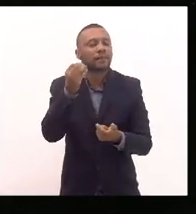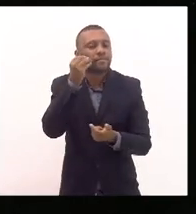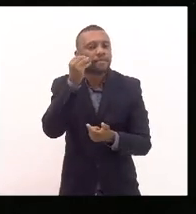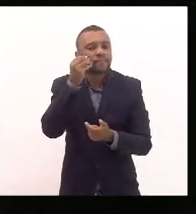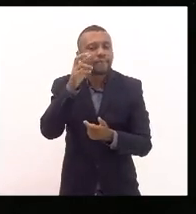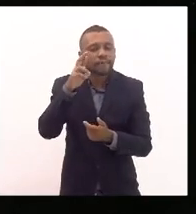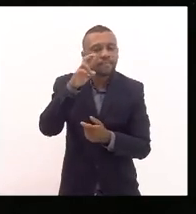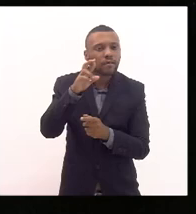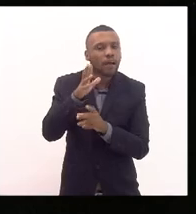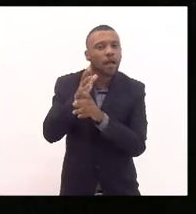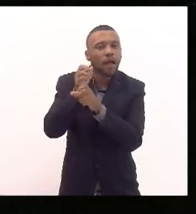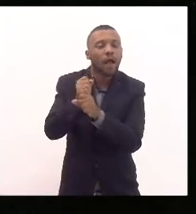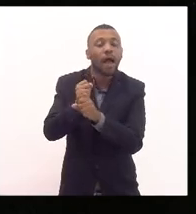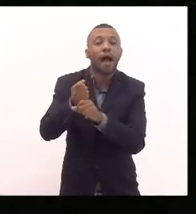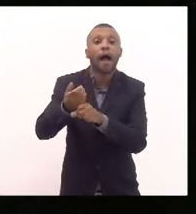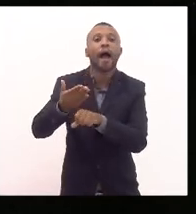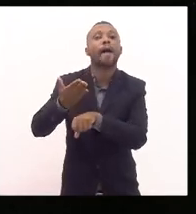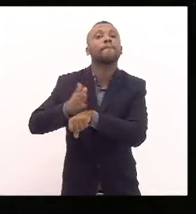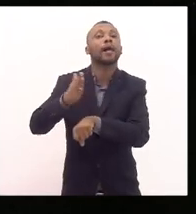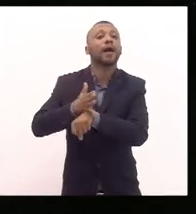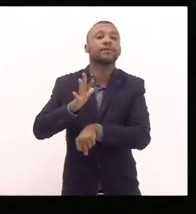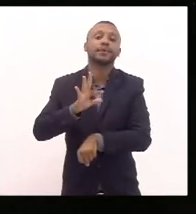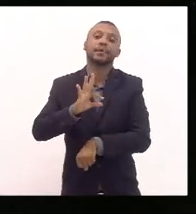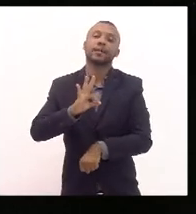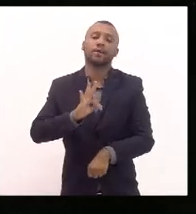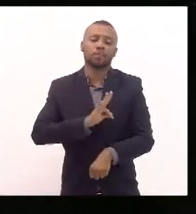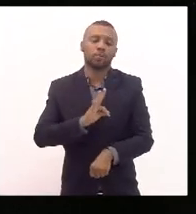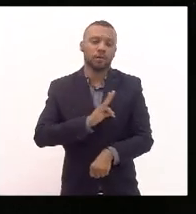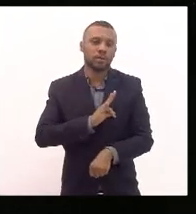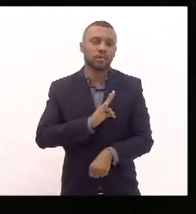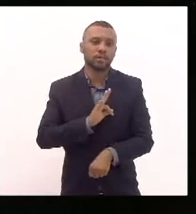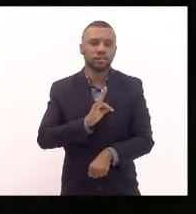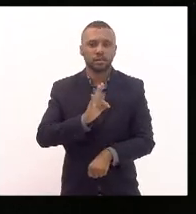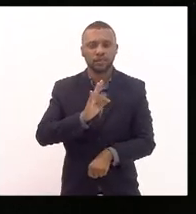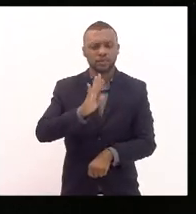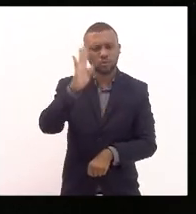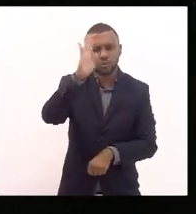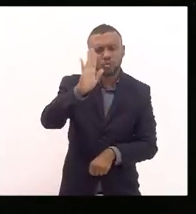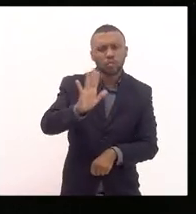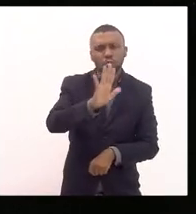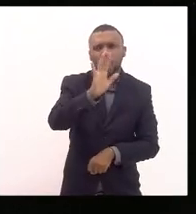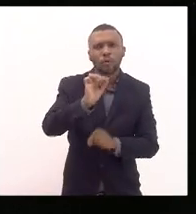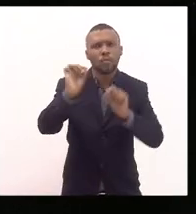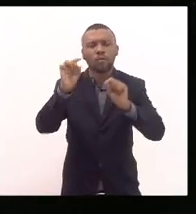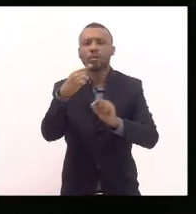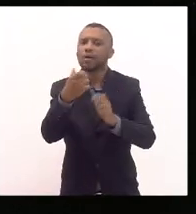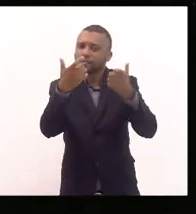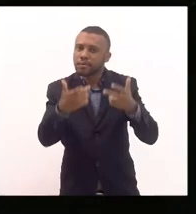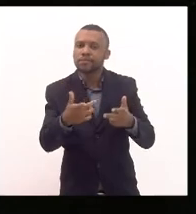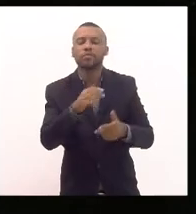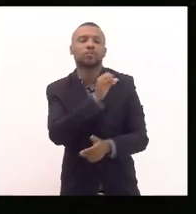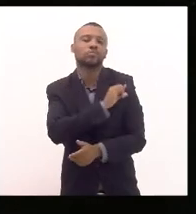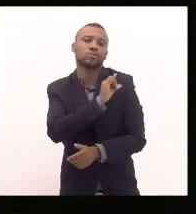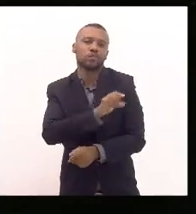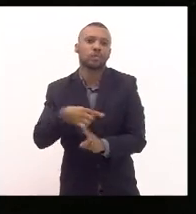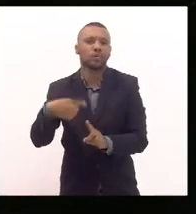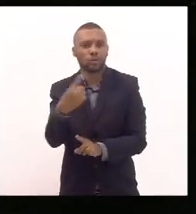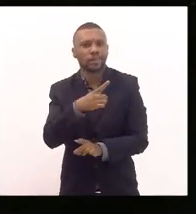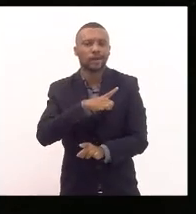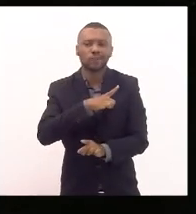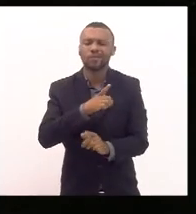as práticas das polícias no Brasil a gente fala do Estado do Rio de Janeiro porque daqui temos